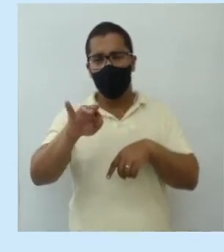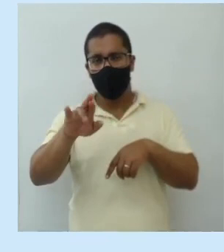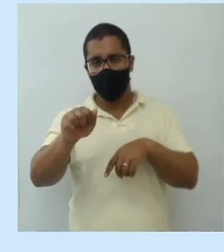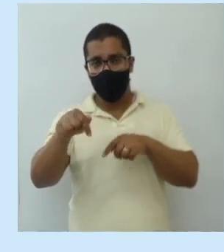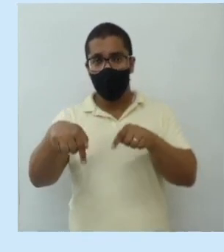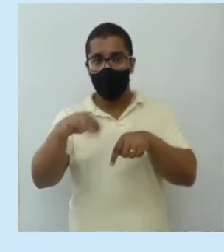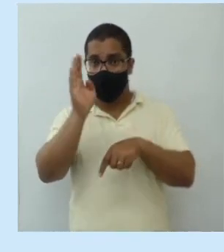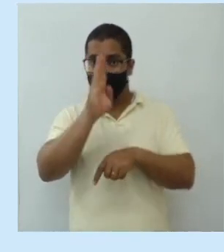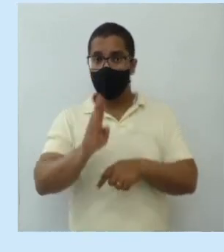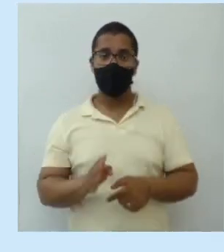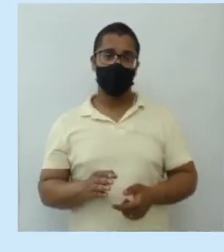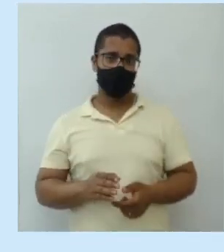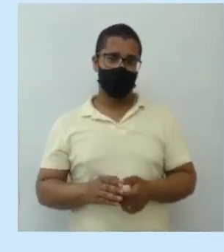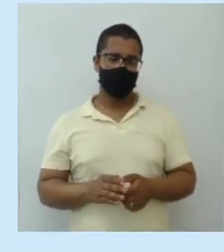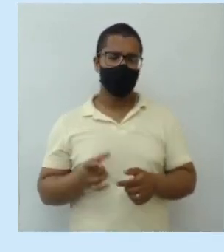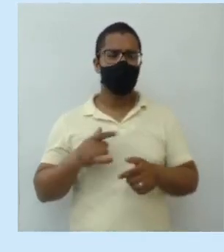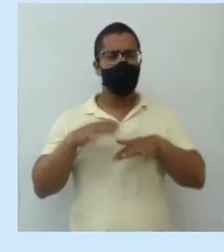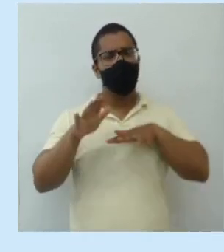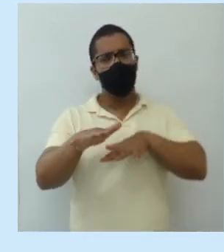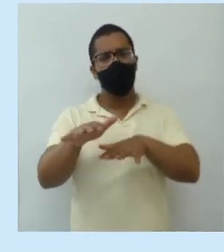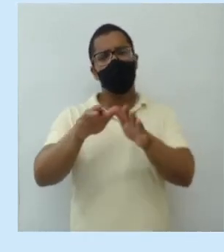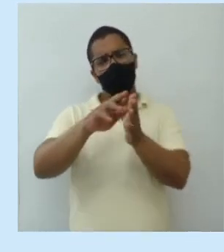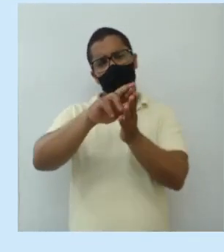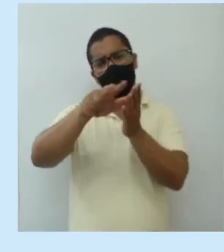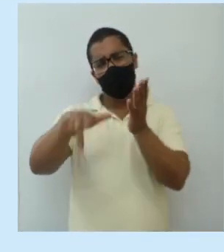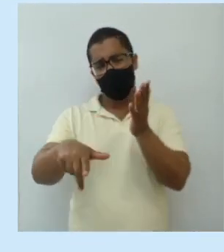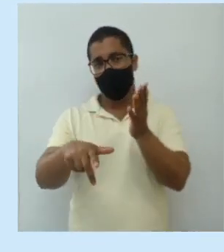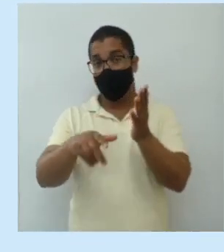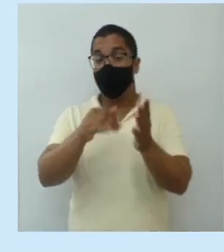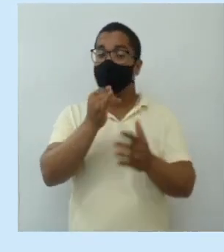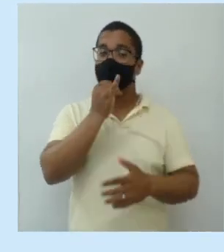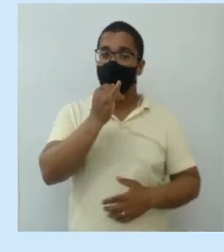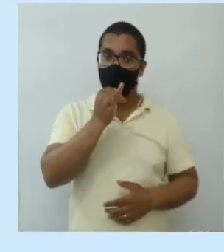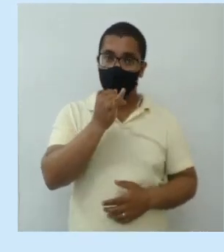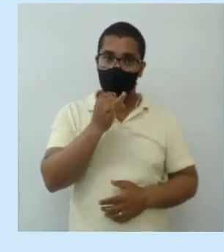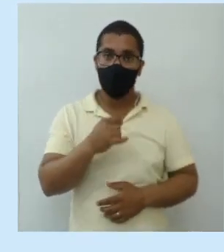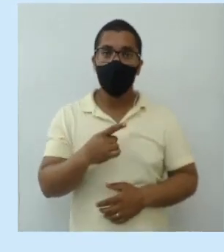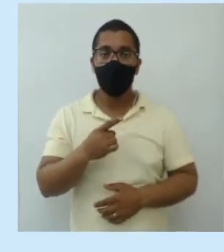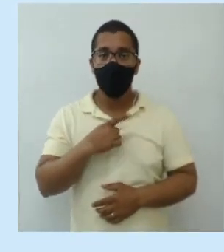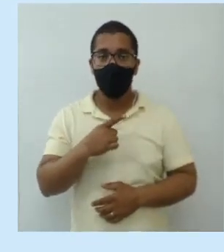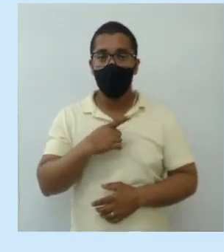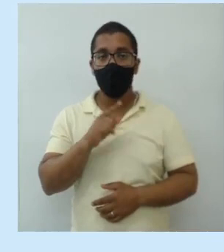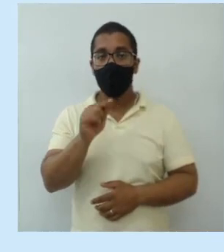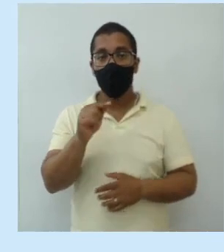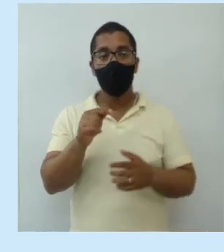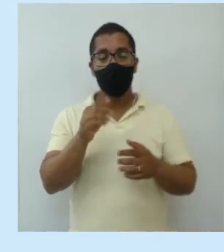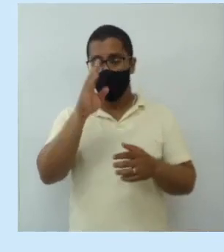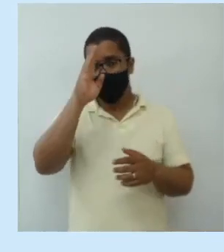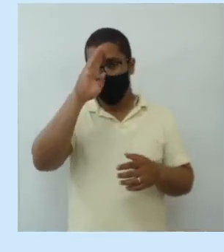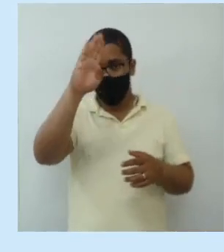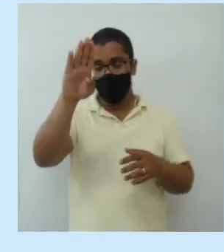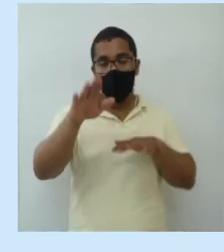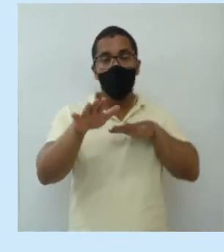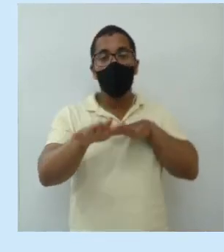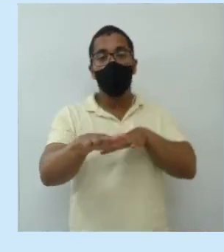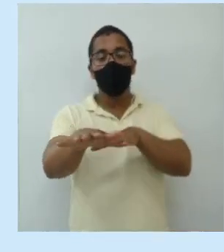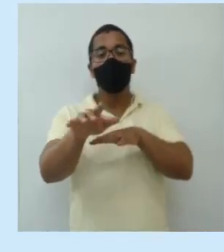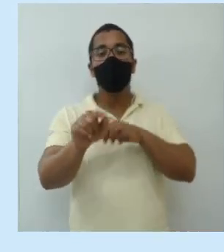aí outros exemplos de movimentos sociais, como um dos principais movimentos também, junto com